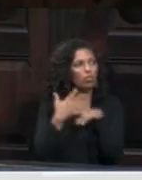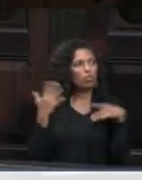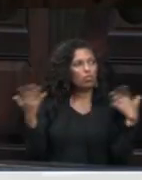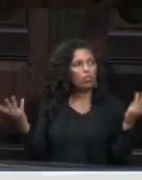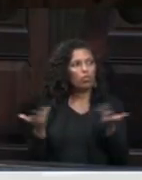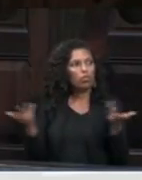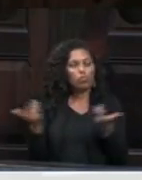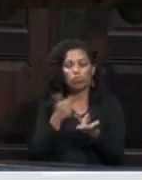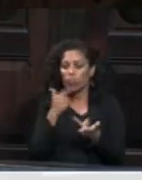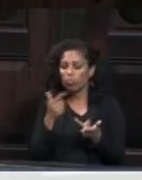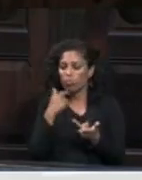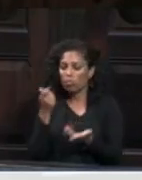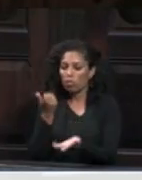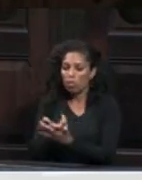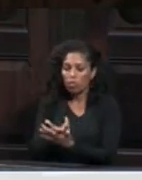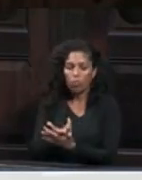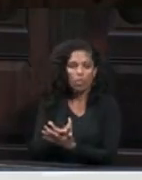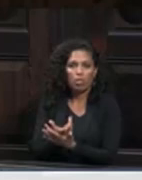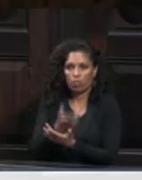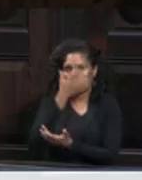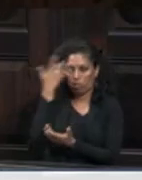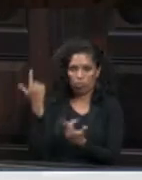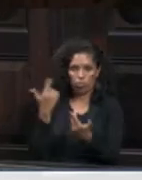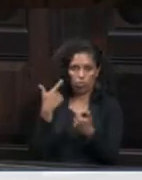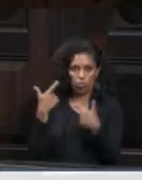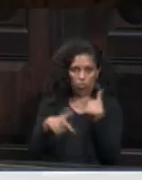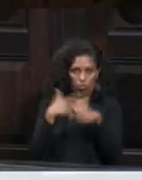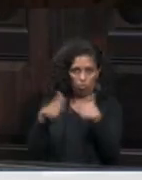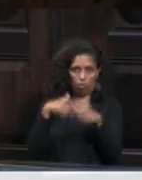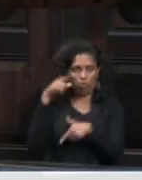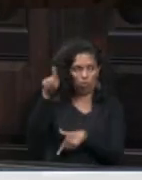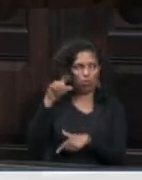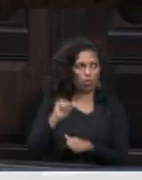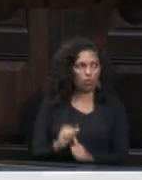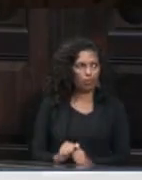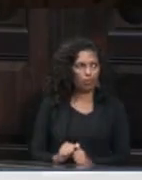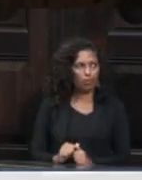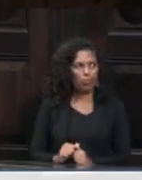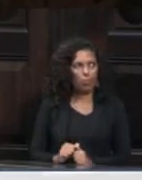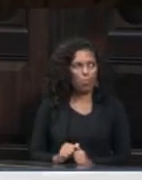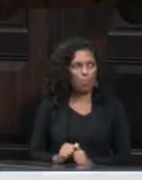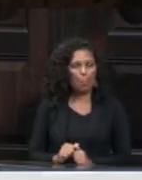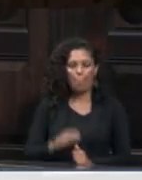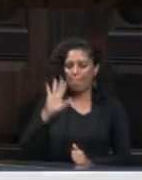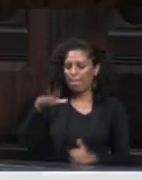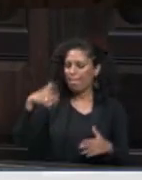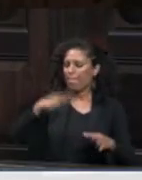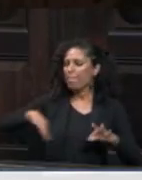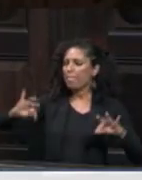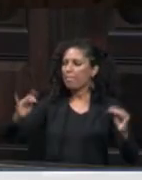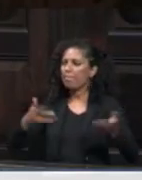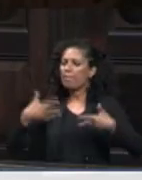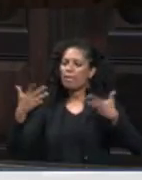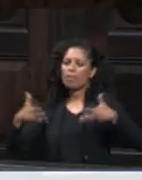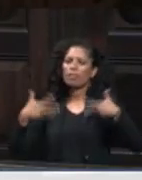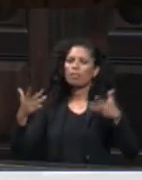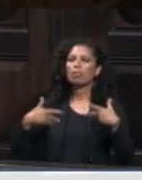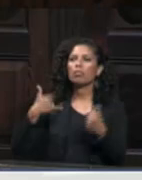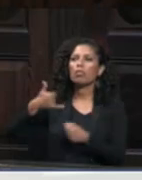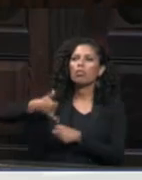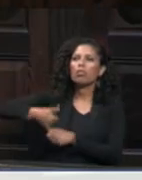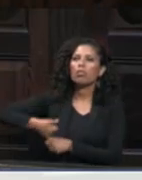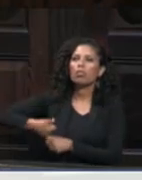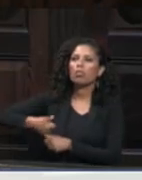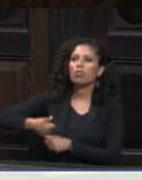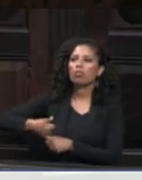não conseguem pagar o salário dos seus funcionários, mas porque viveram um momento de euforia com os royalties de